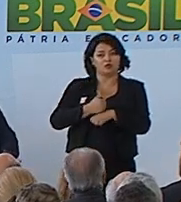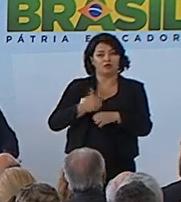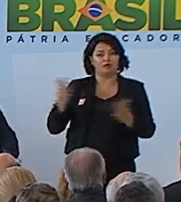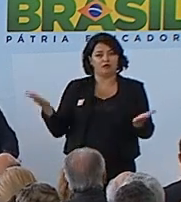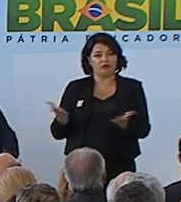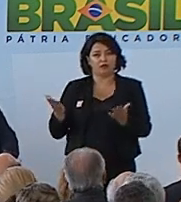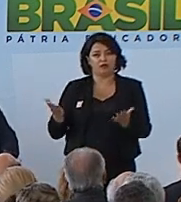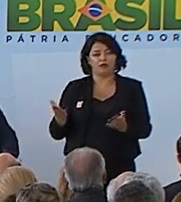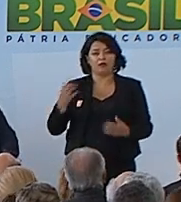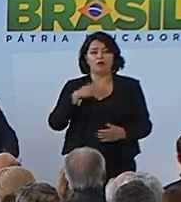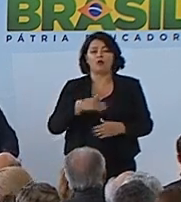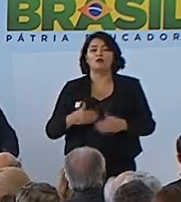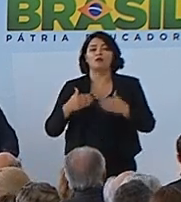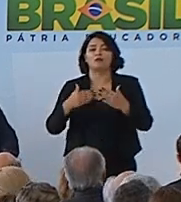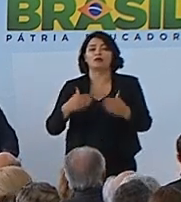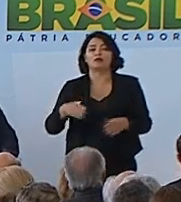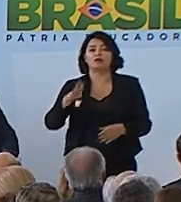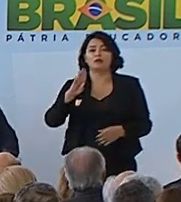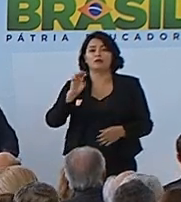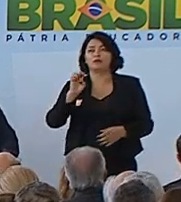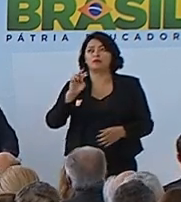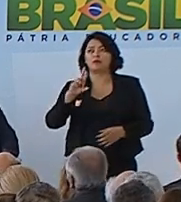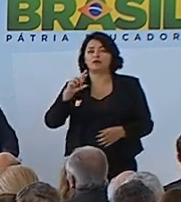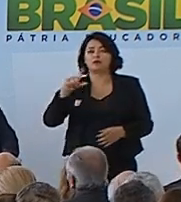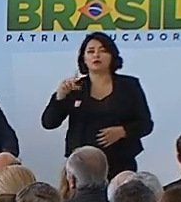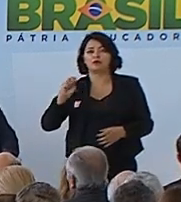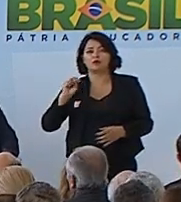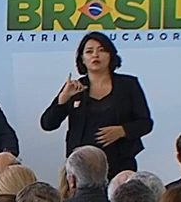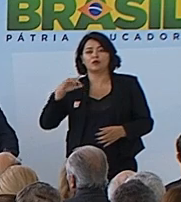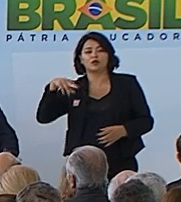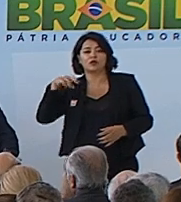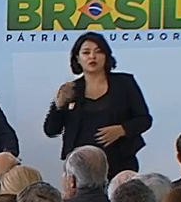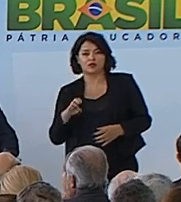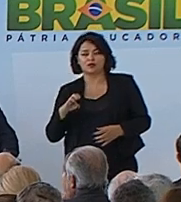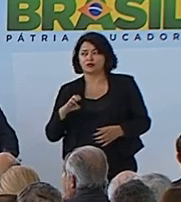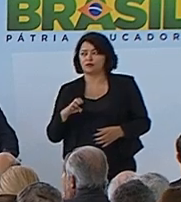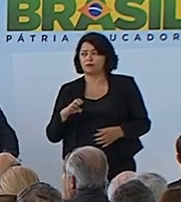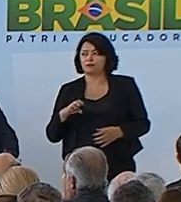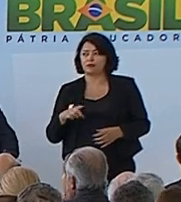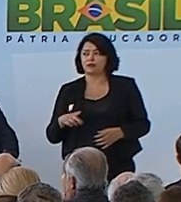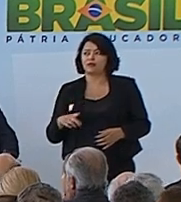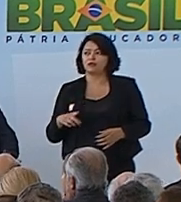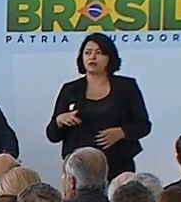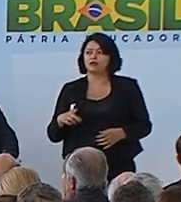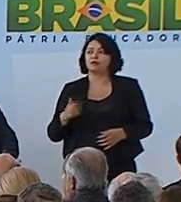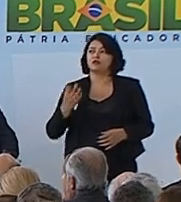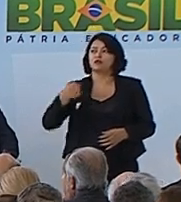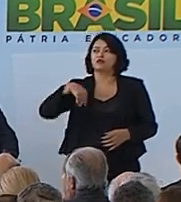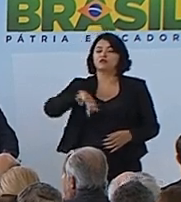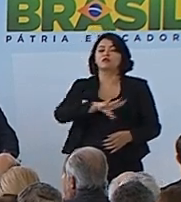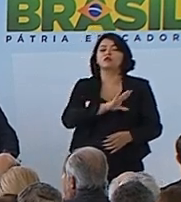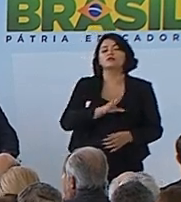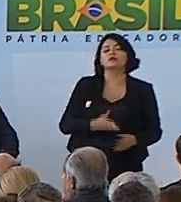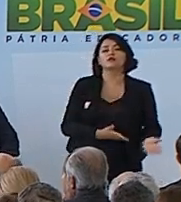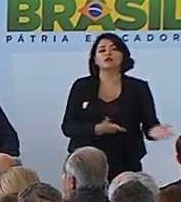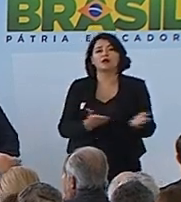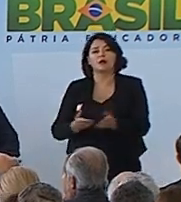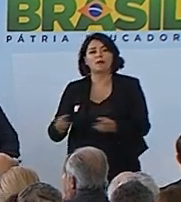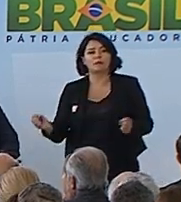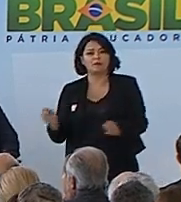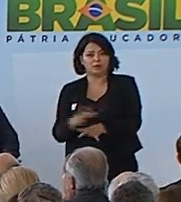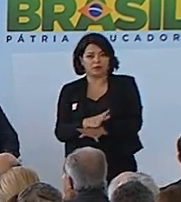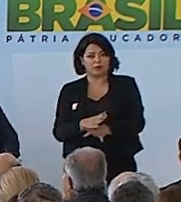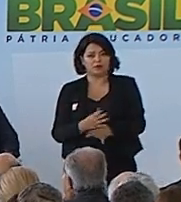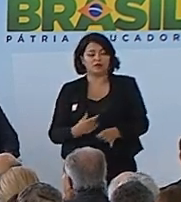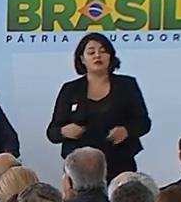esses dias eh estava falando que a gente ia trazer aqui que era que um masterchef que a gente ia trazer pré pronto eu vou falar O que que a gente já